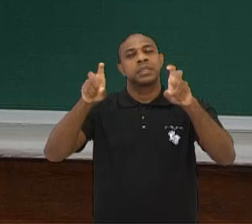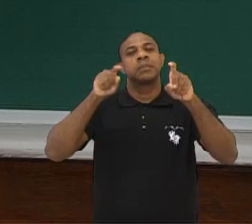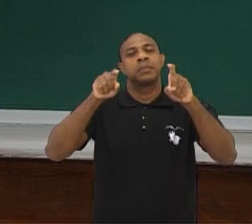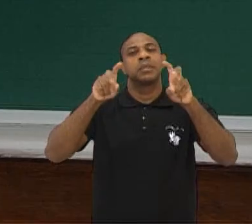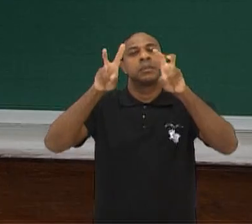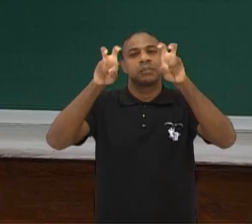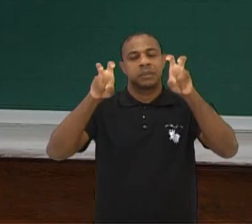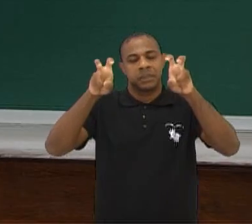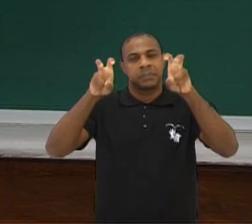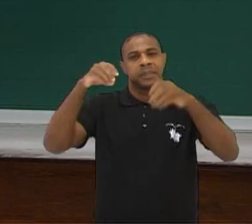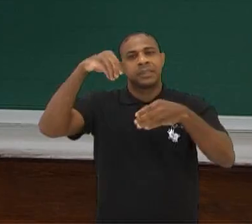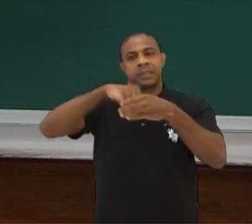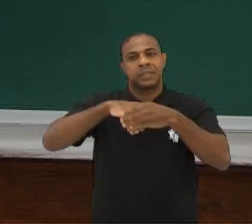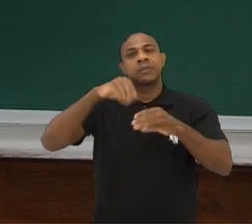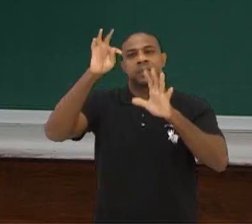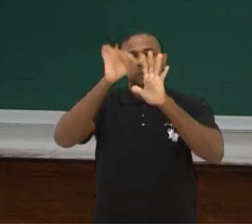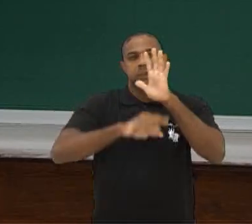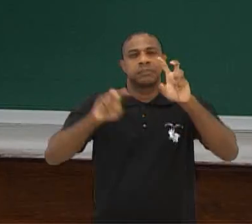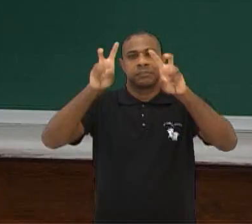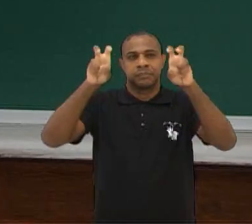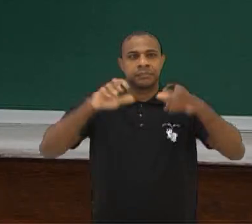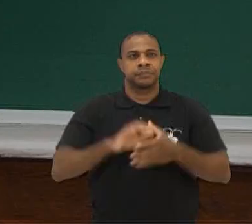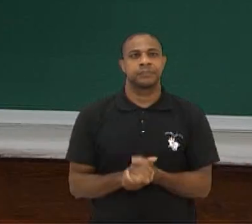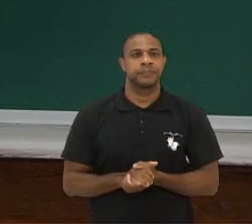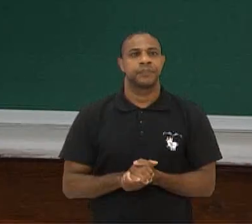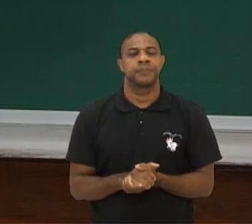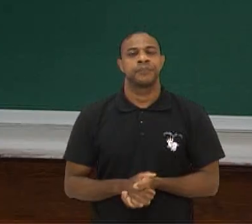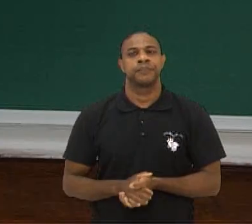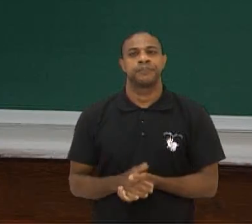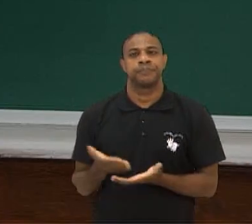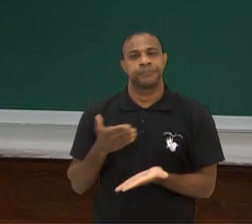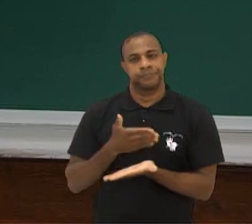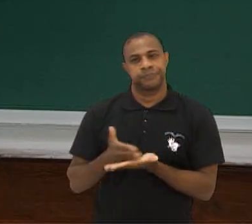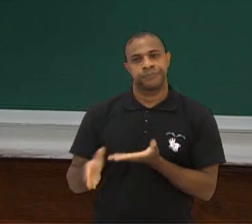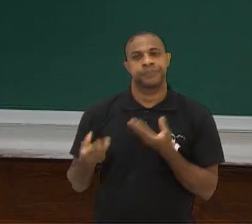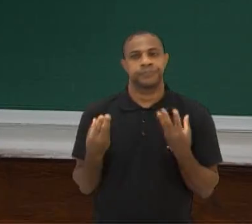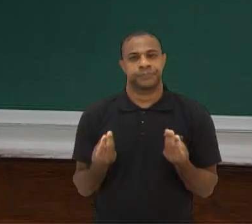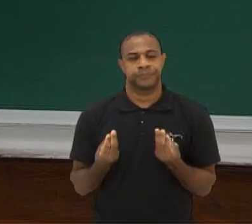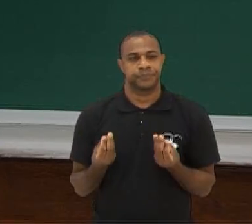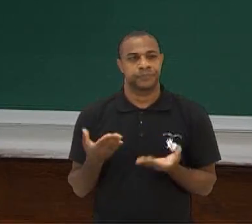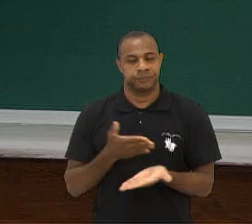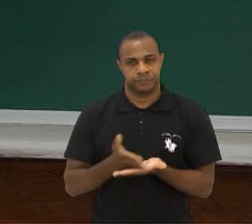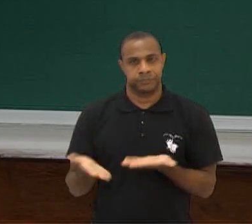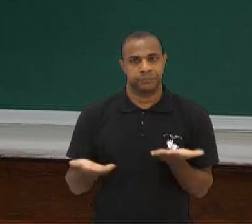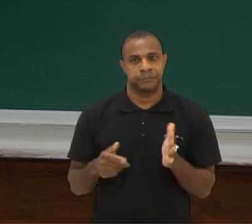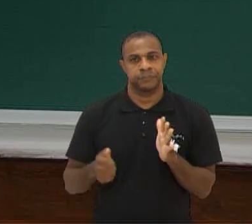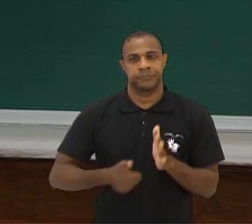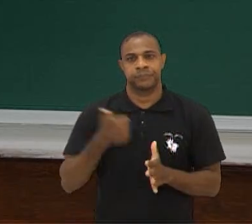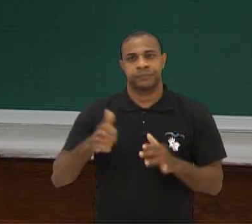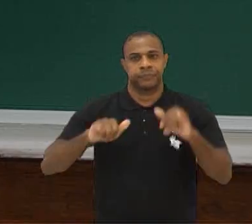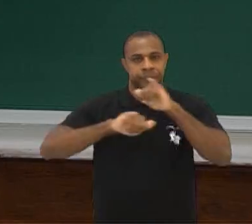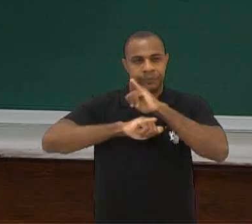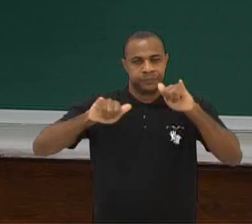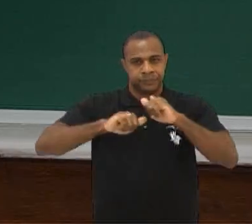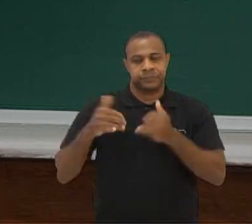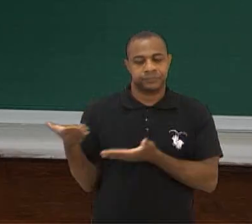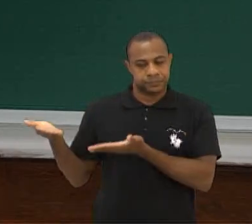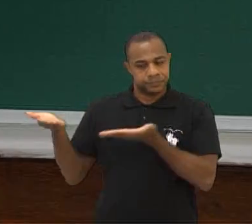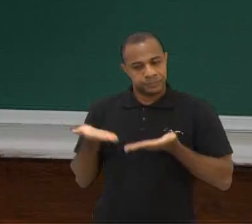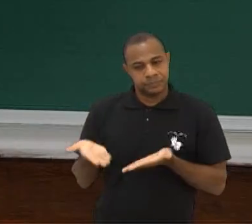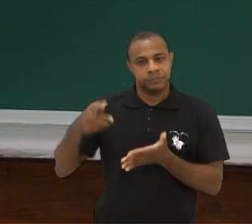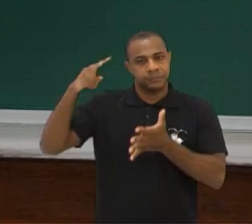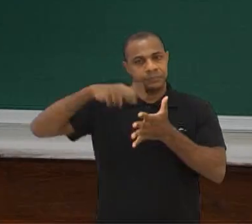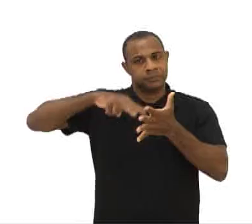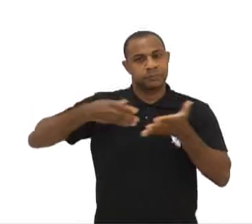assunto tratado na notícia. Ok? Então, vamos começar analisando aqui a nossa primeira notícia de hoje. Eu convido vocês para a